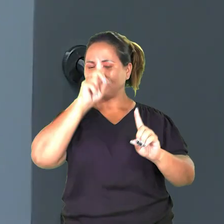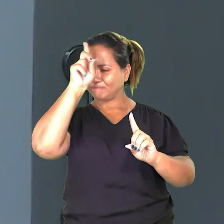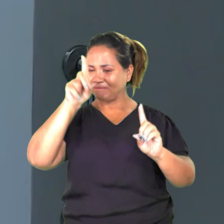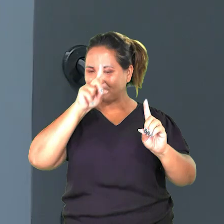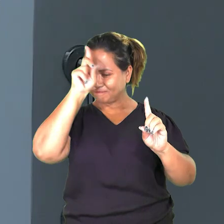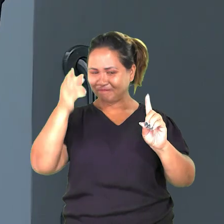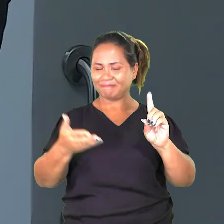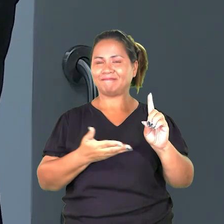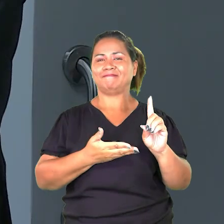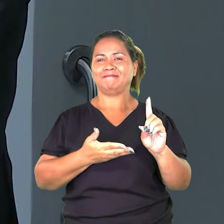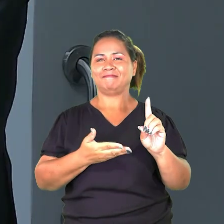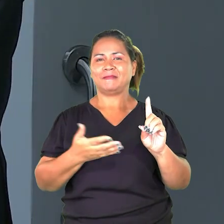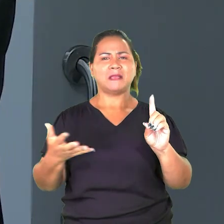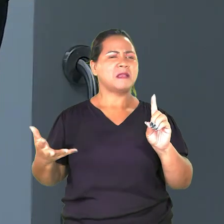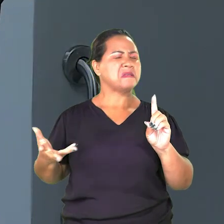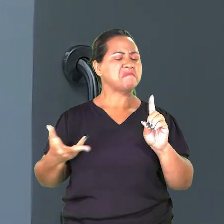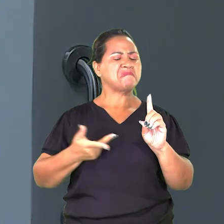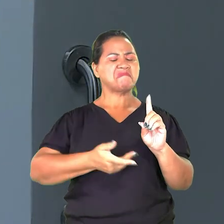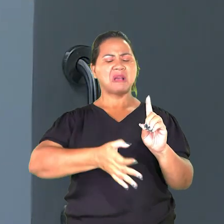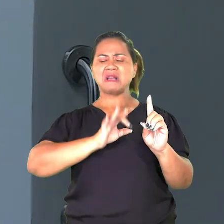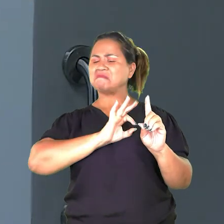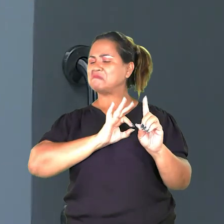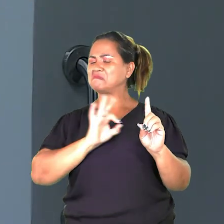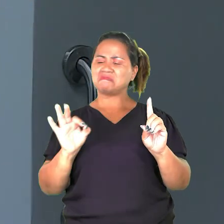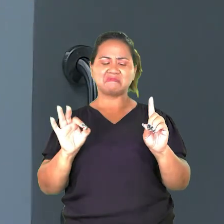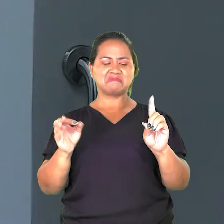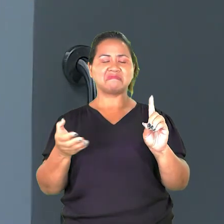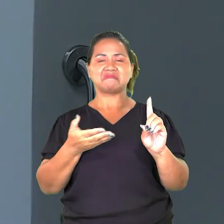Paulo Bonfim, como eu disse, a